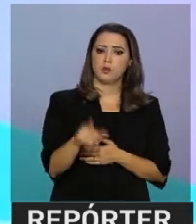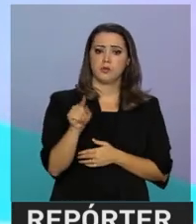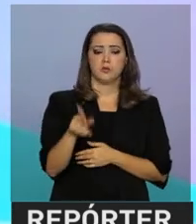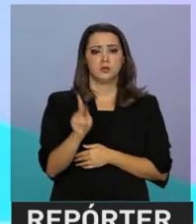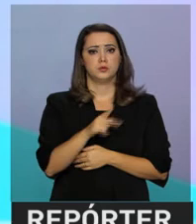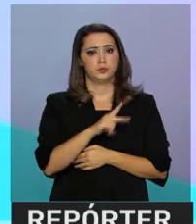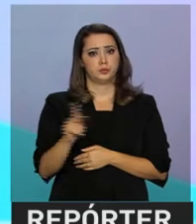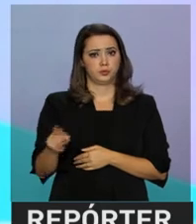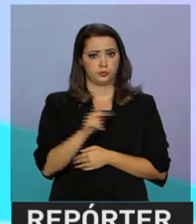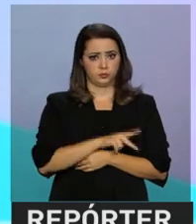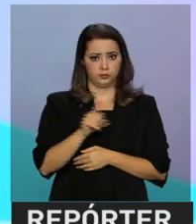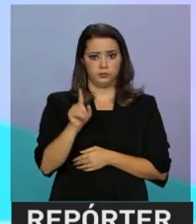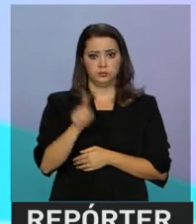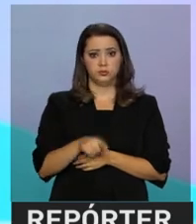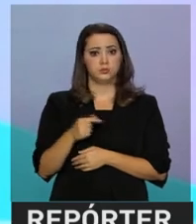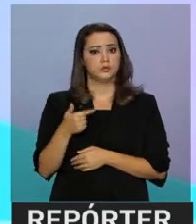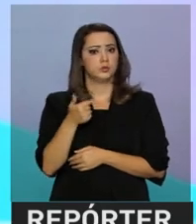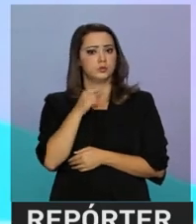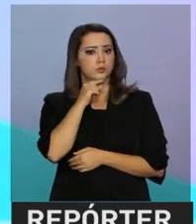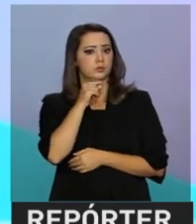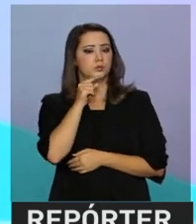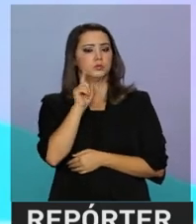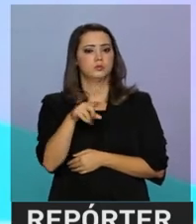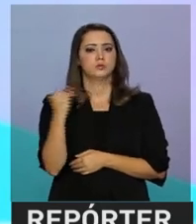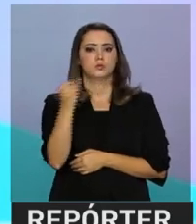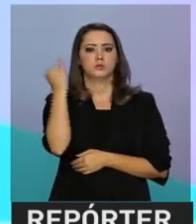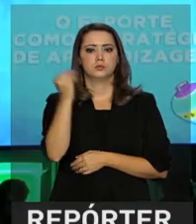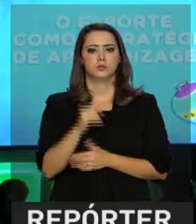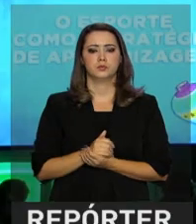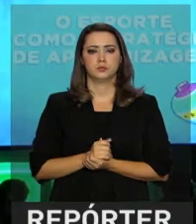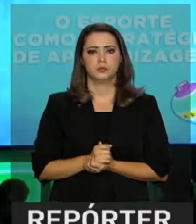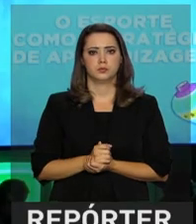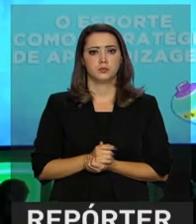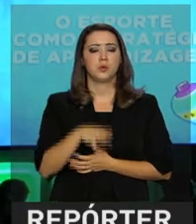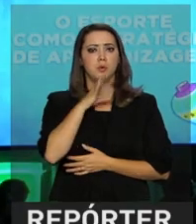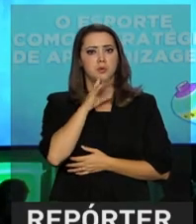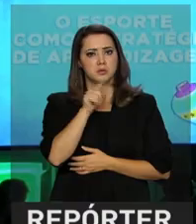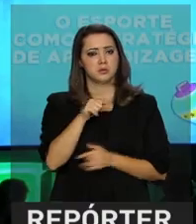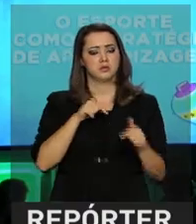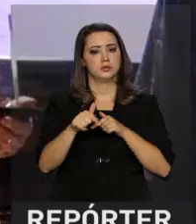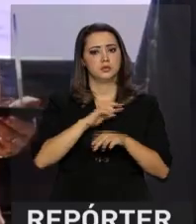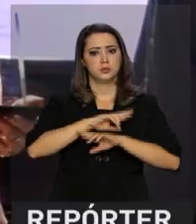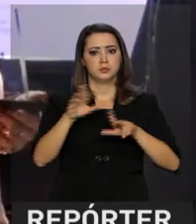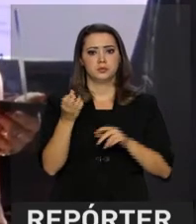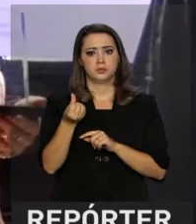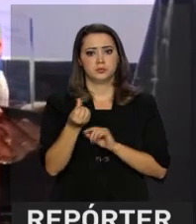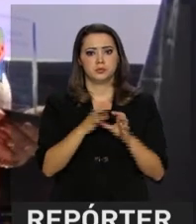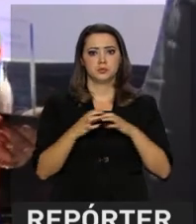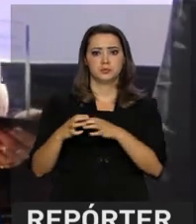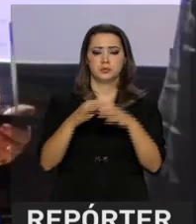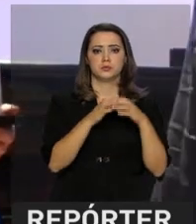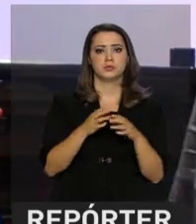profissional do trabalho docente, que, sem dúvida, é muito importante. Foram reconhecidas iniciativas em 6